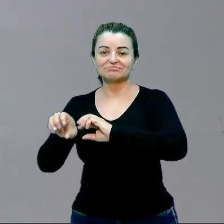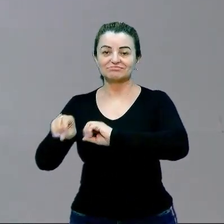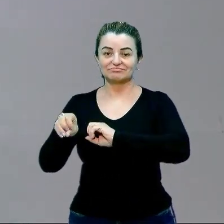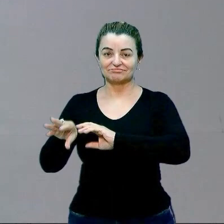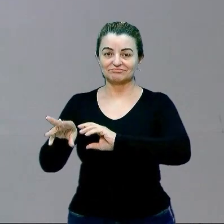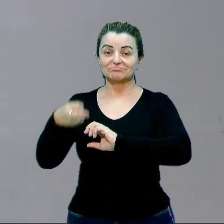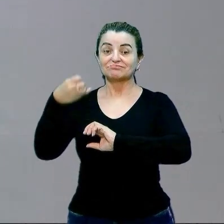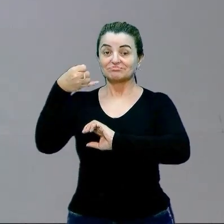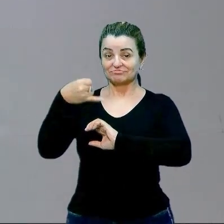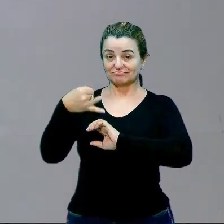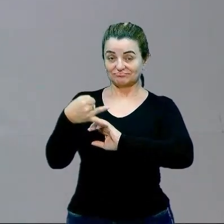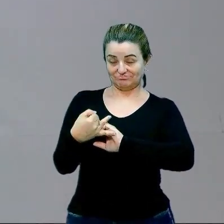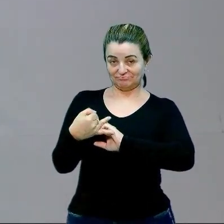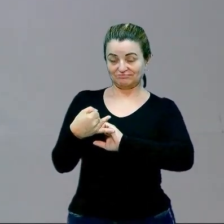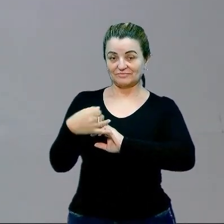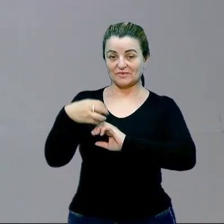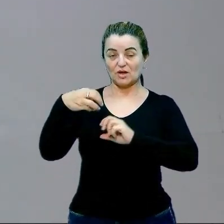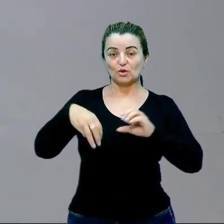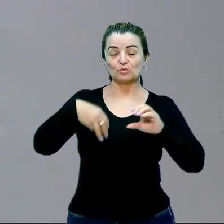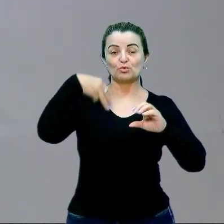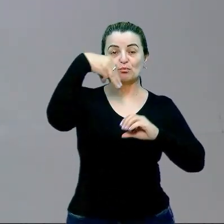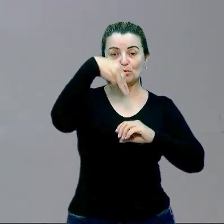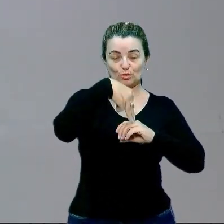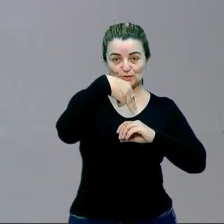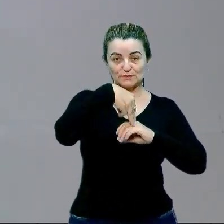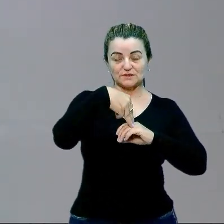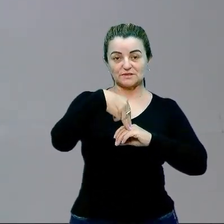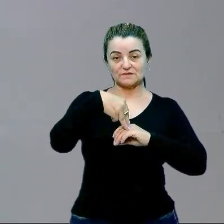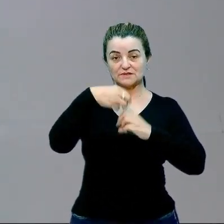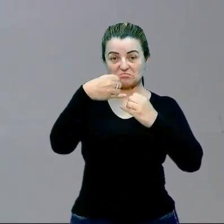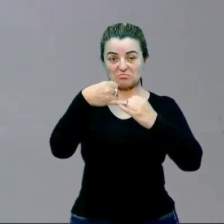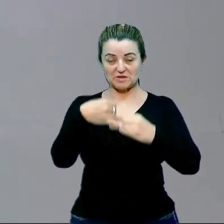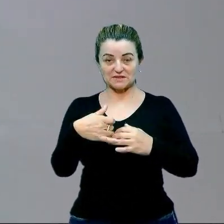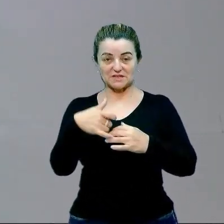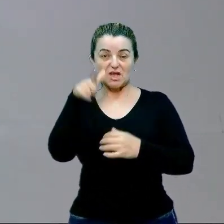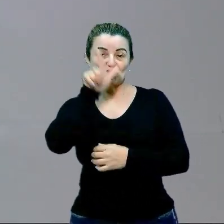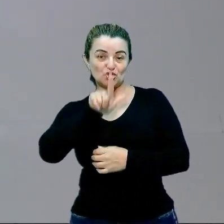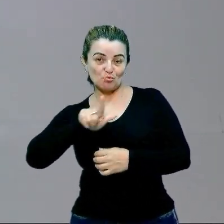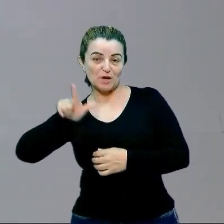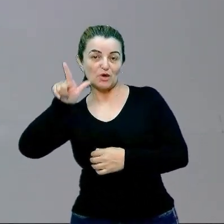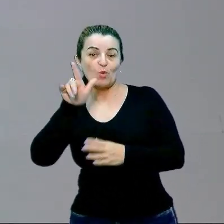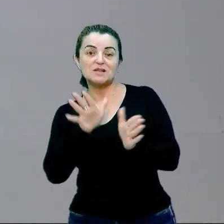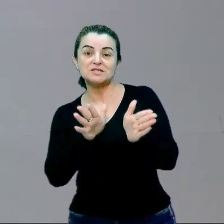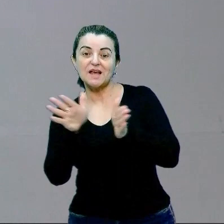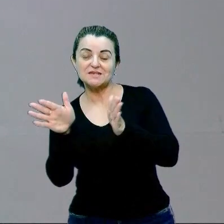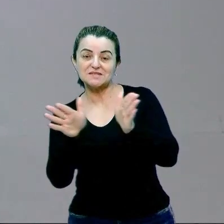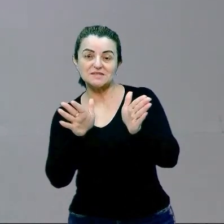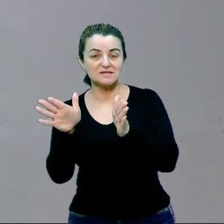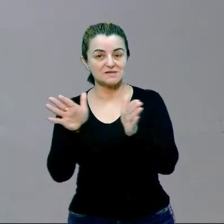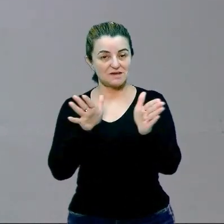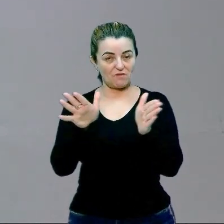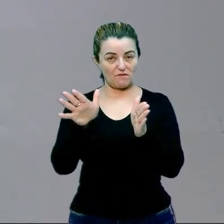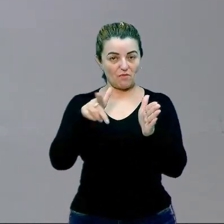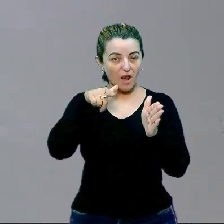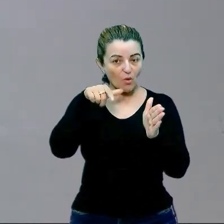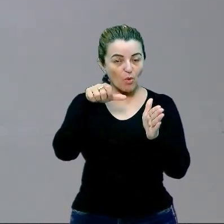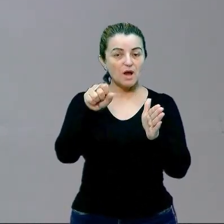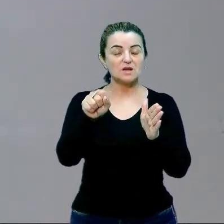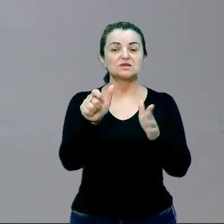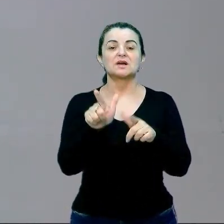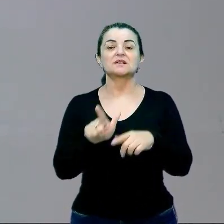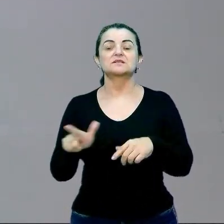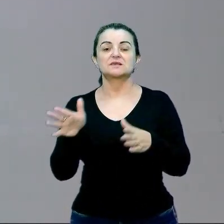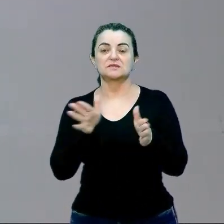gente fala aqui do modernismo, a gente fala de uma linguagem mais acessível, uma linguagem que leve o